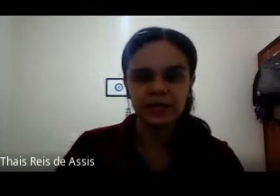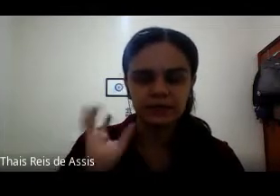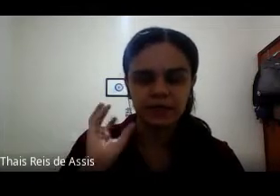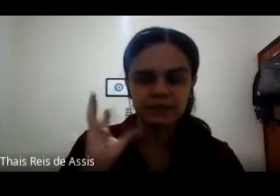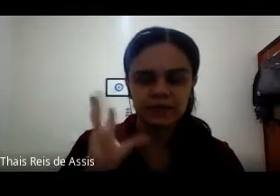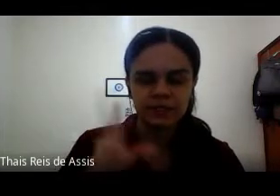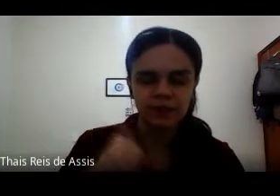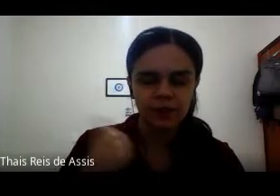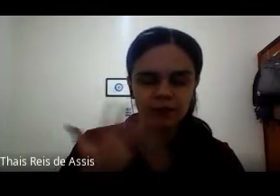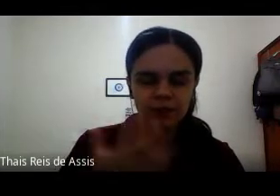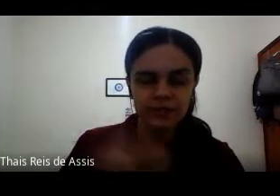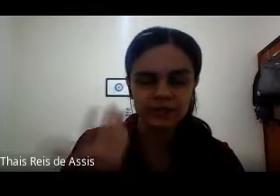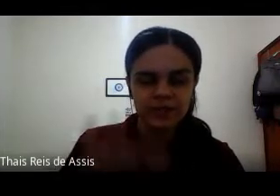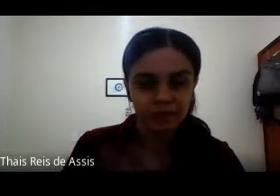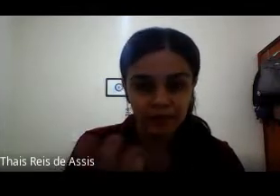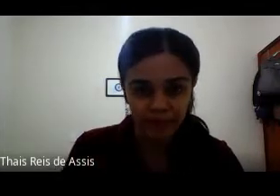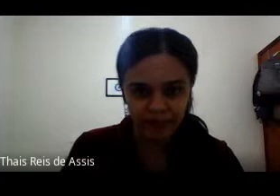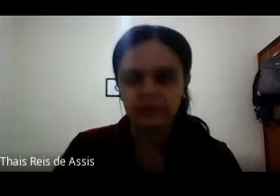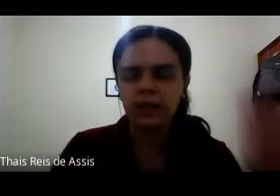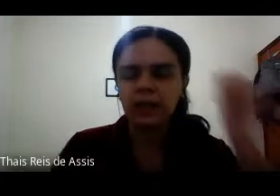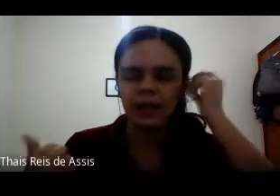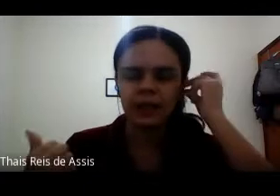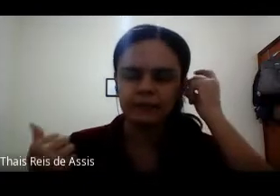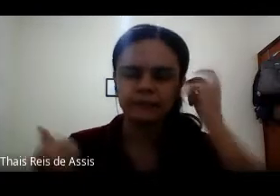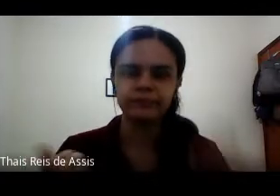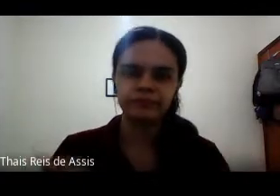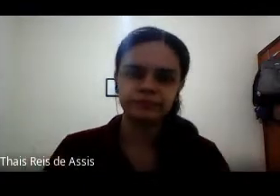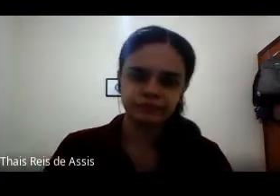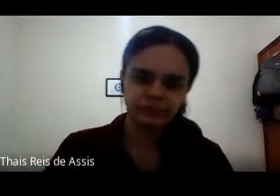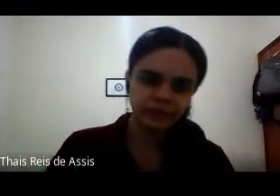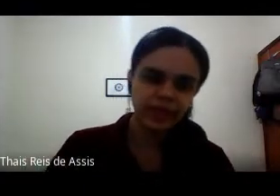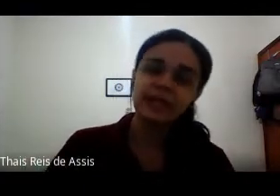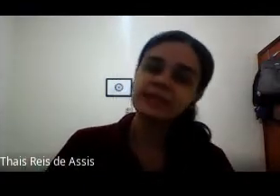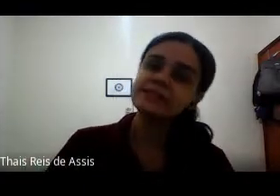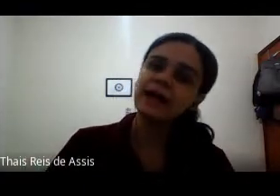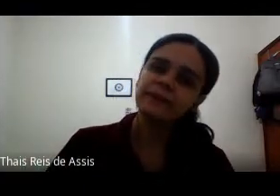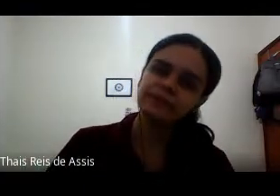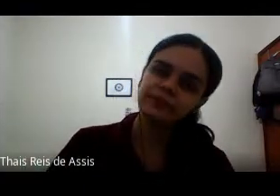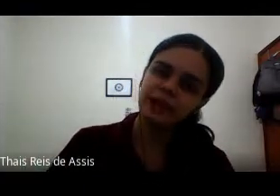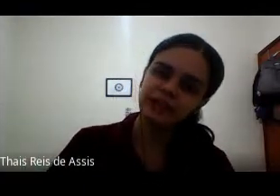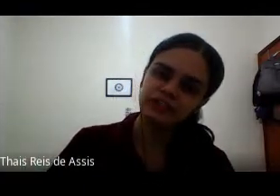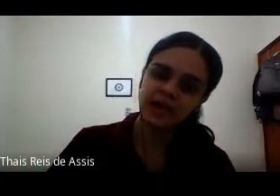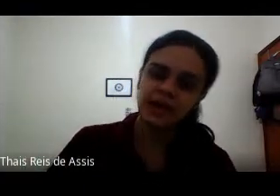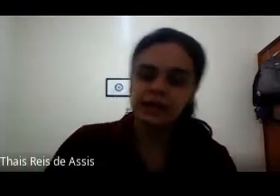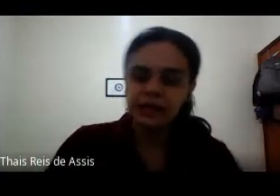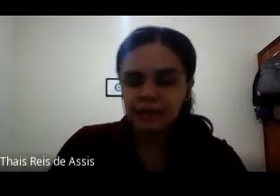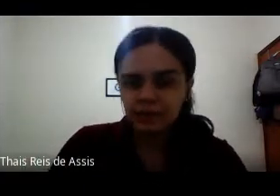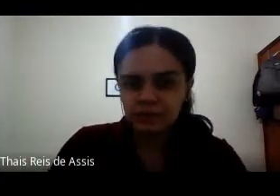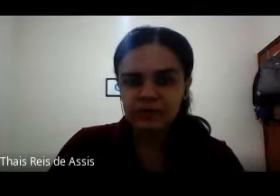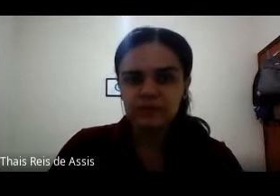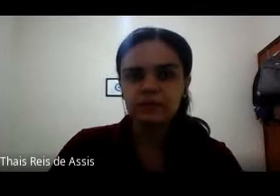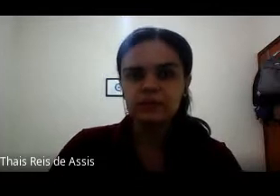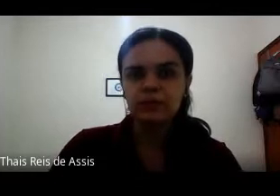que auxilia o aluno, ensina, fomenta ele a analisar, a criticar e